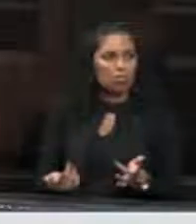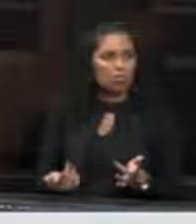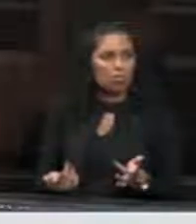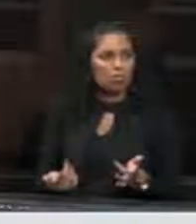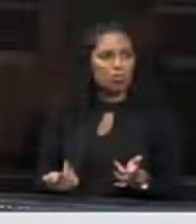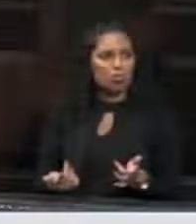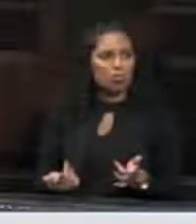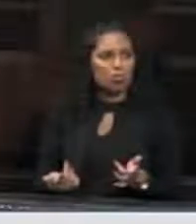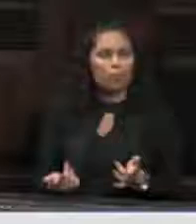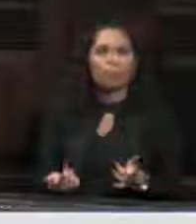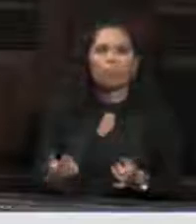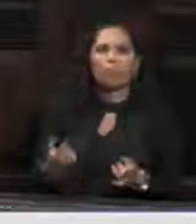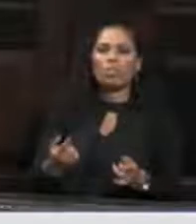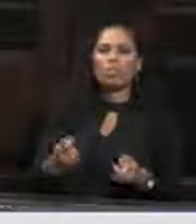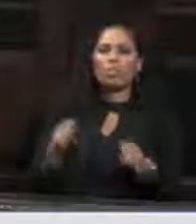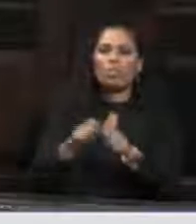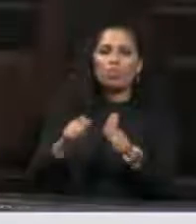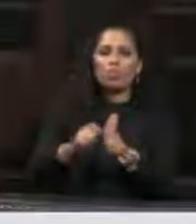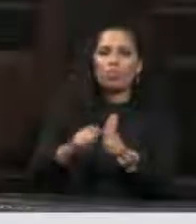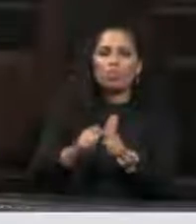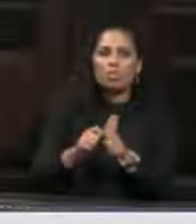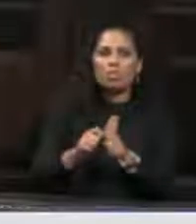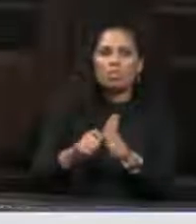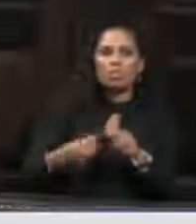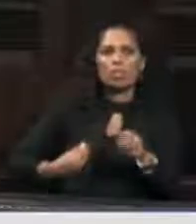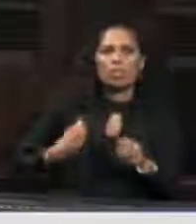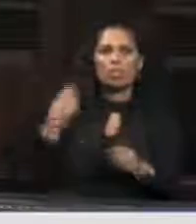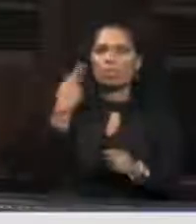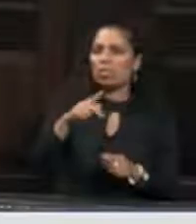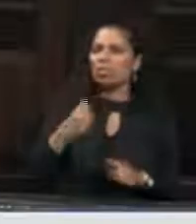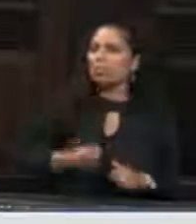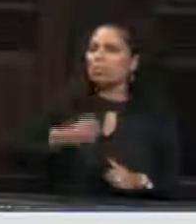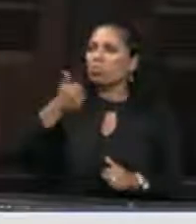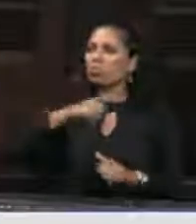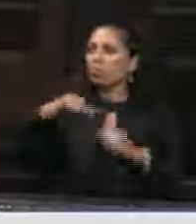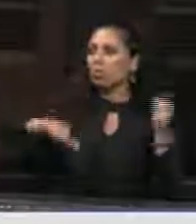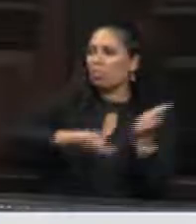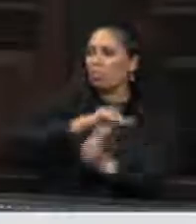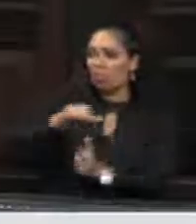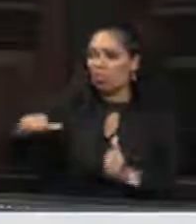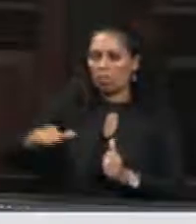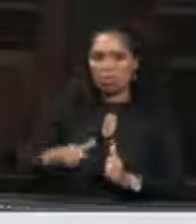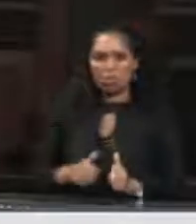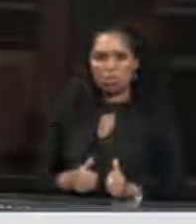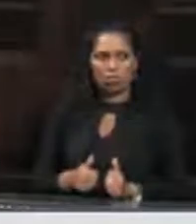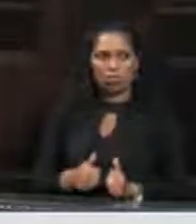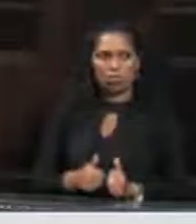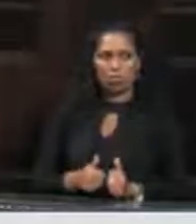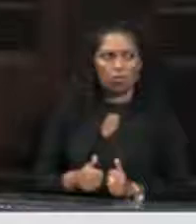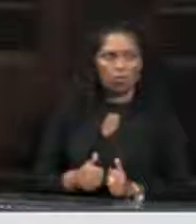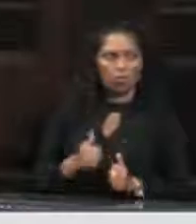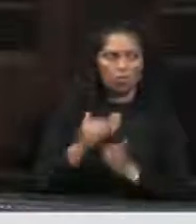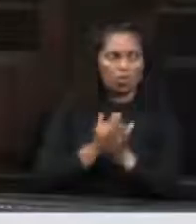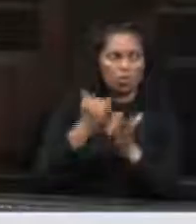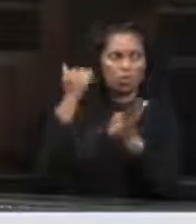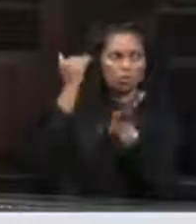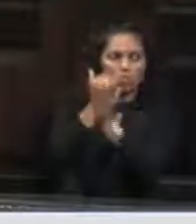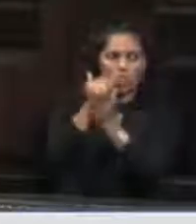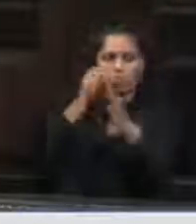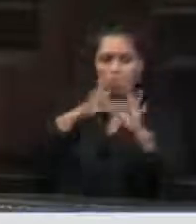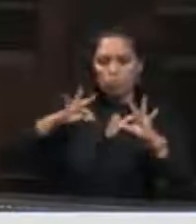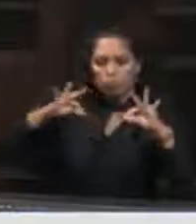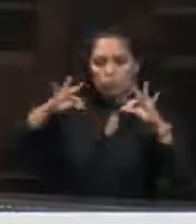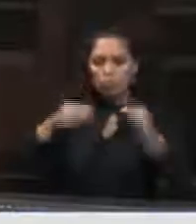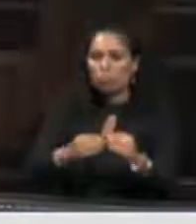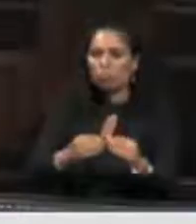mobilização para fazer as suas reivindicações. Não são reivindicações apenas justas, acima de tudo são